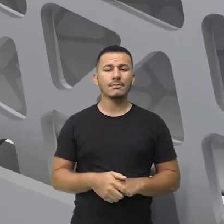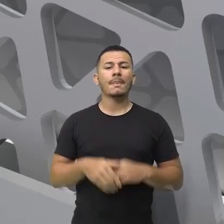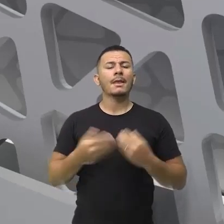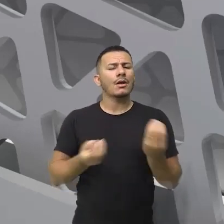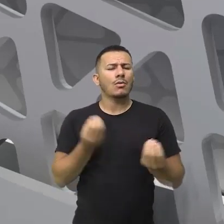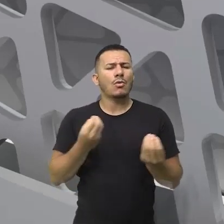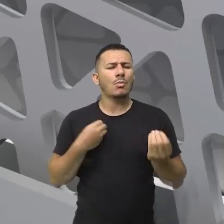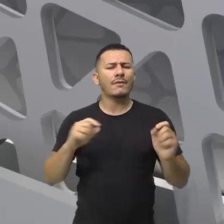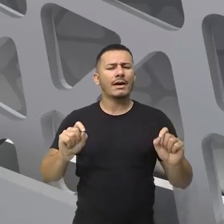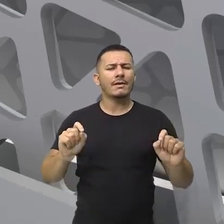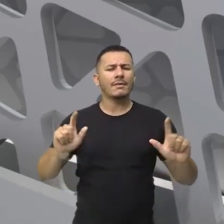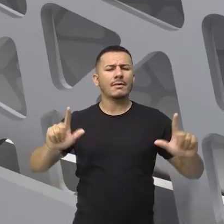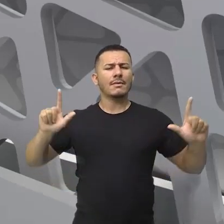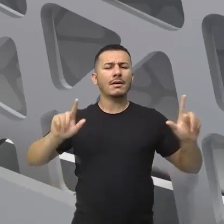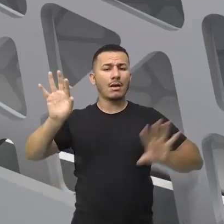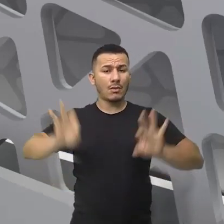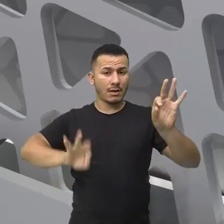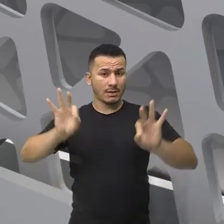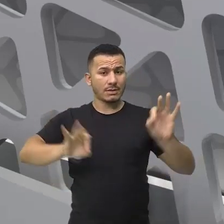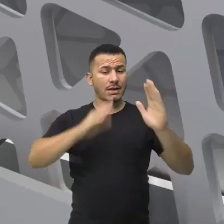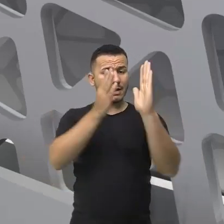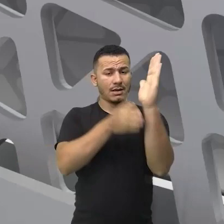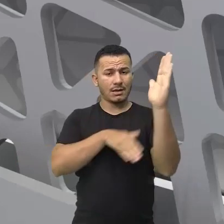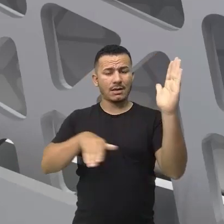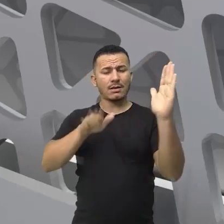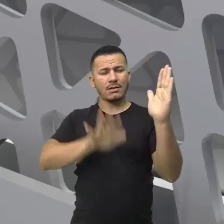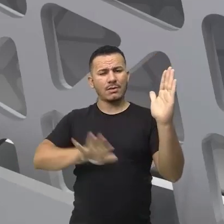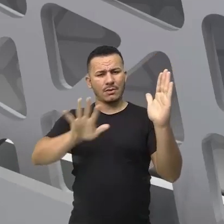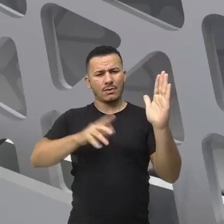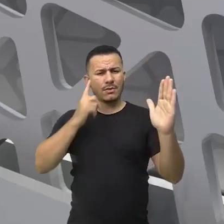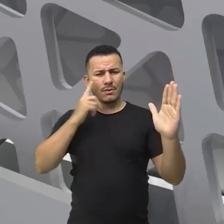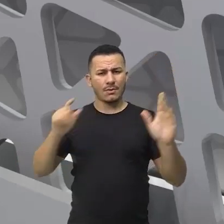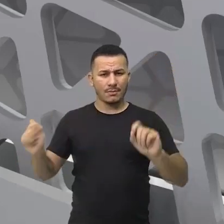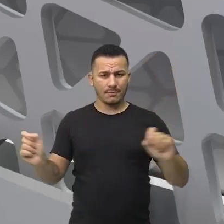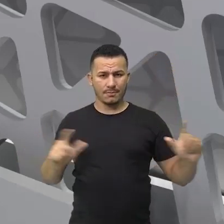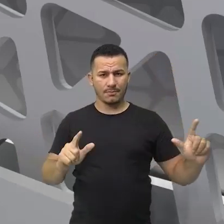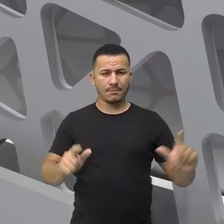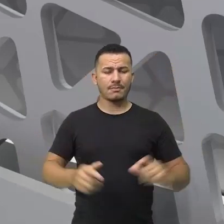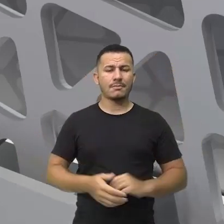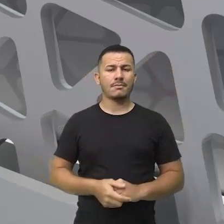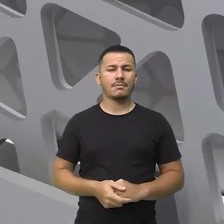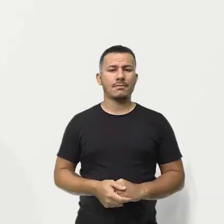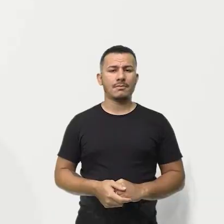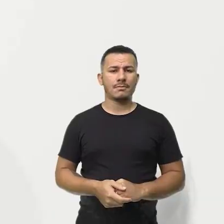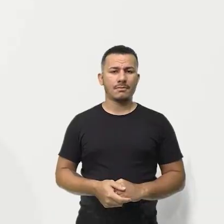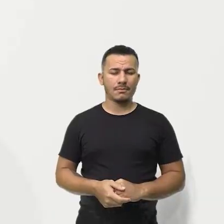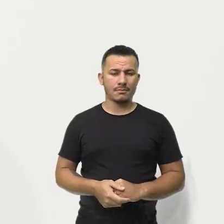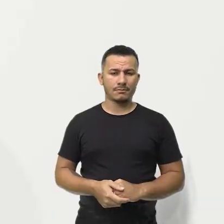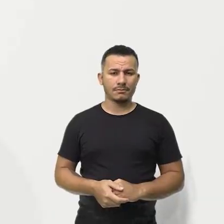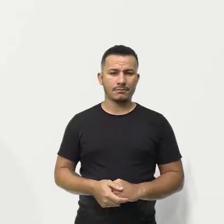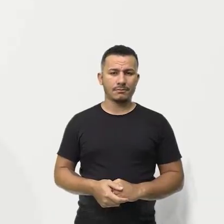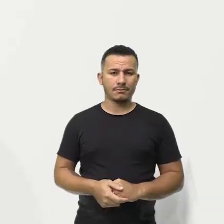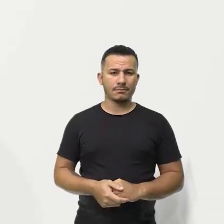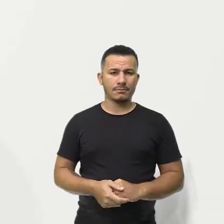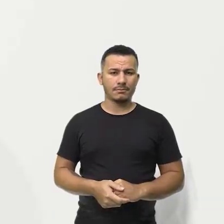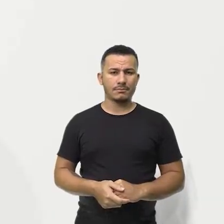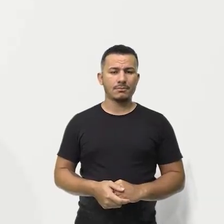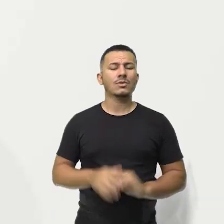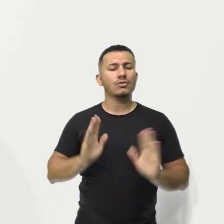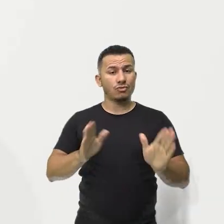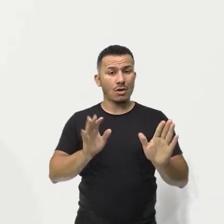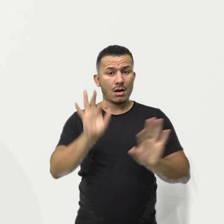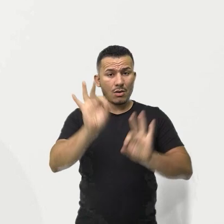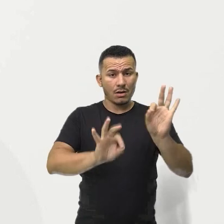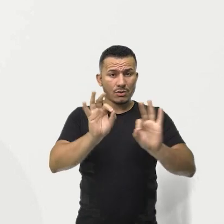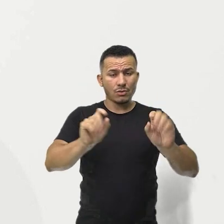ampliar, que a figura seja o dobro. Tá legal? Então, vejam só como vai ficar então as coordenadas do nosso